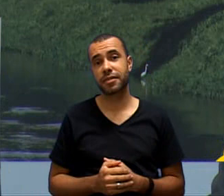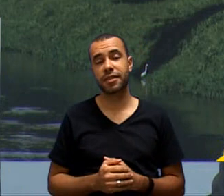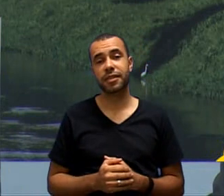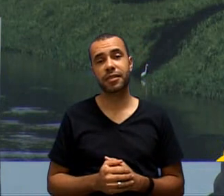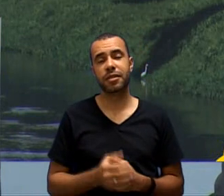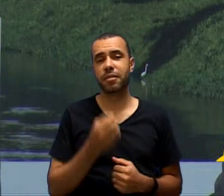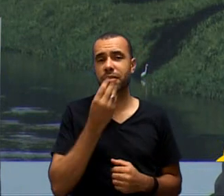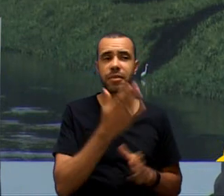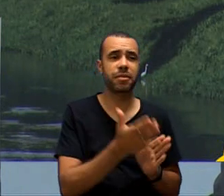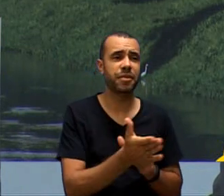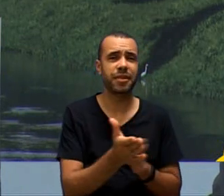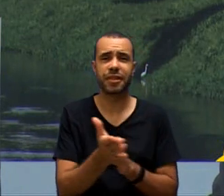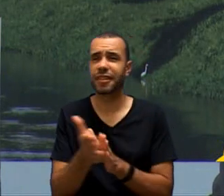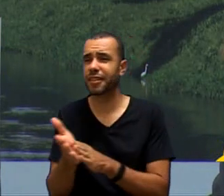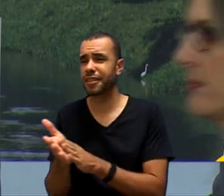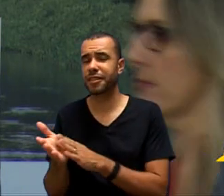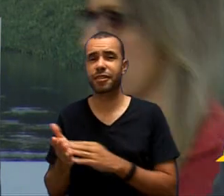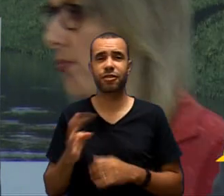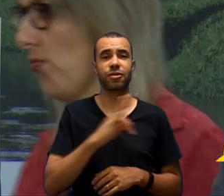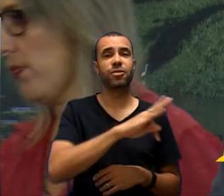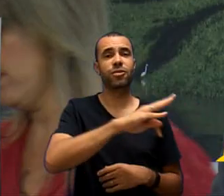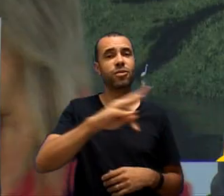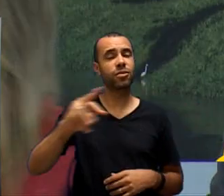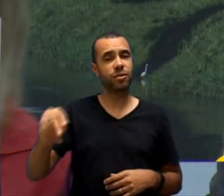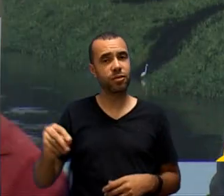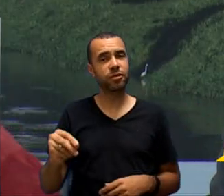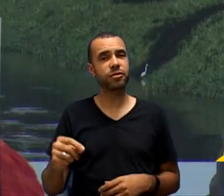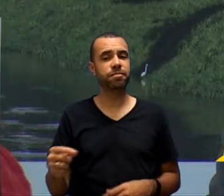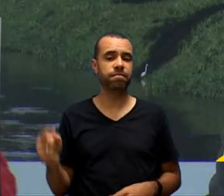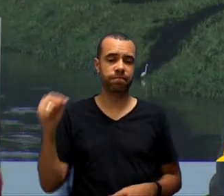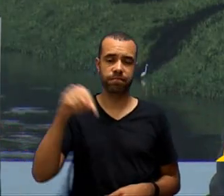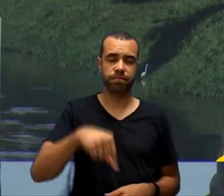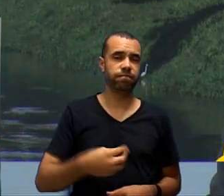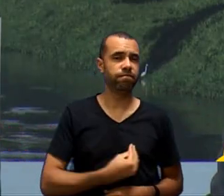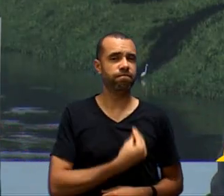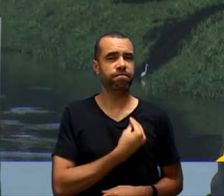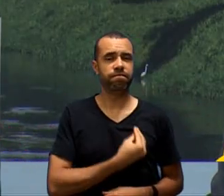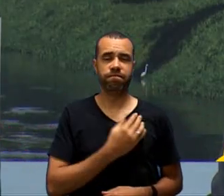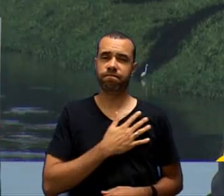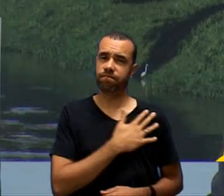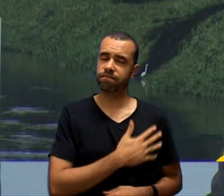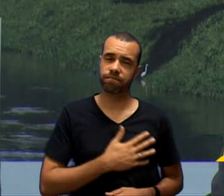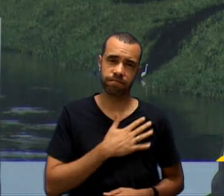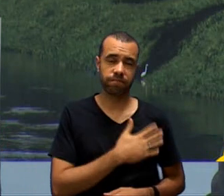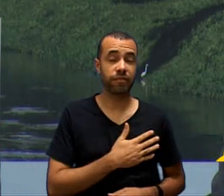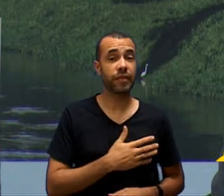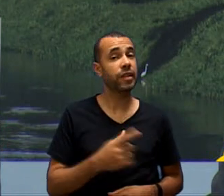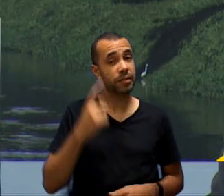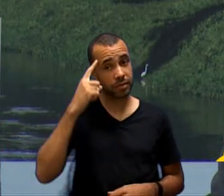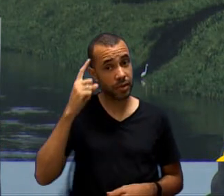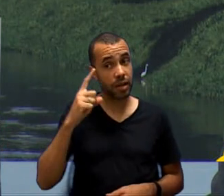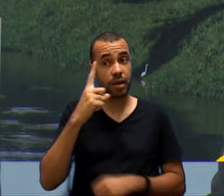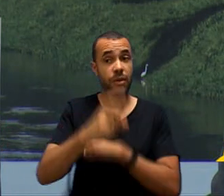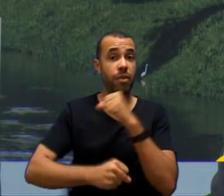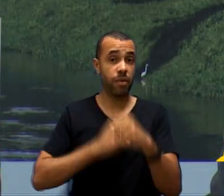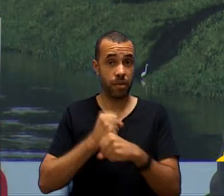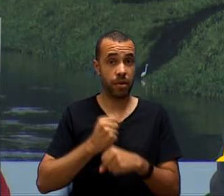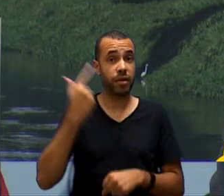Parabéns a todos. Foi um prazer estar aqui. E espero que o ano que vem a gente possa se ver de